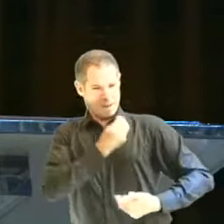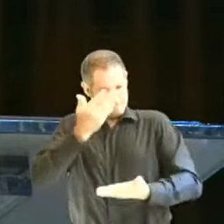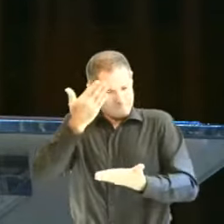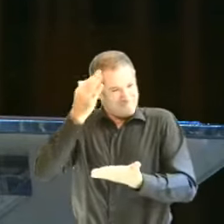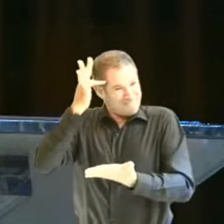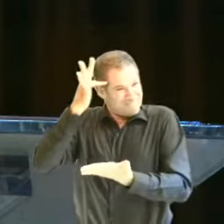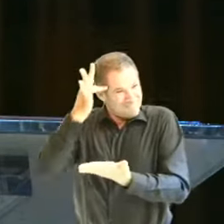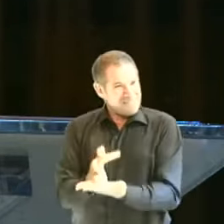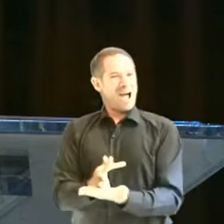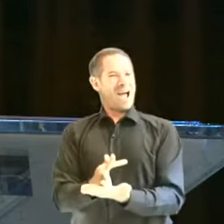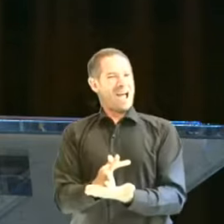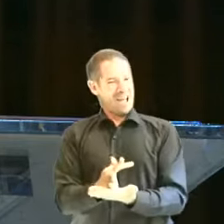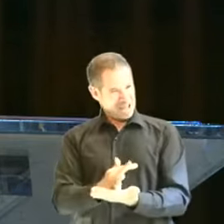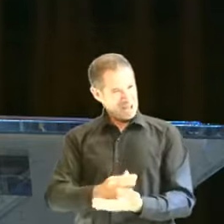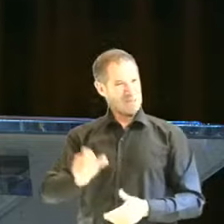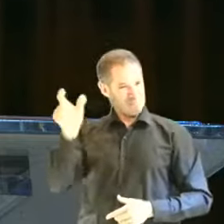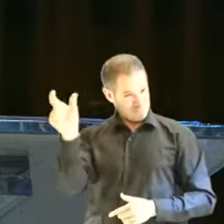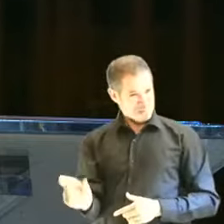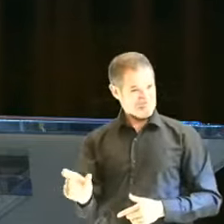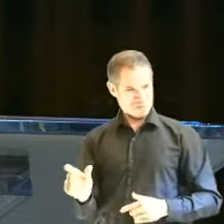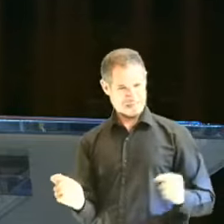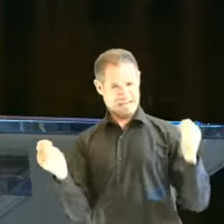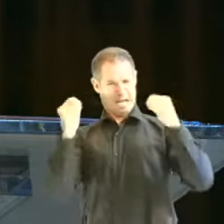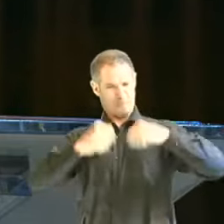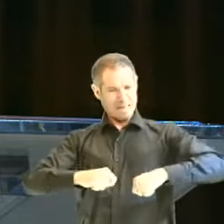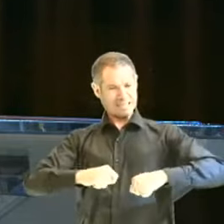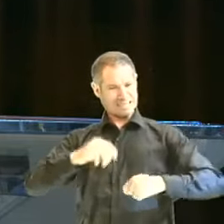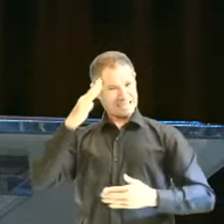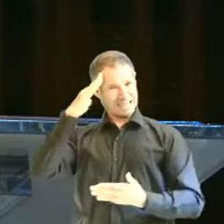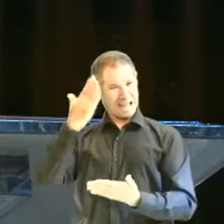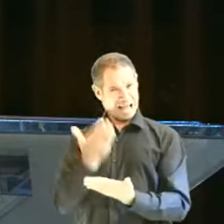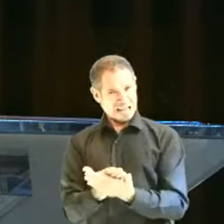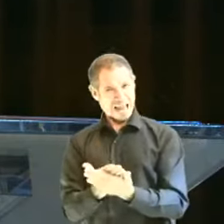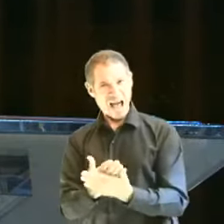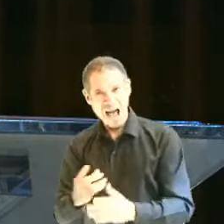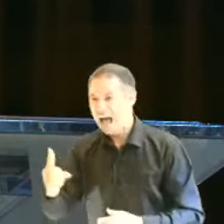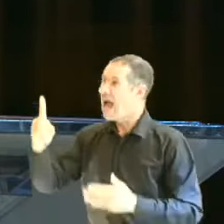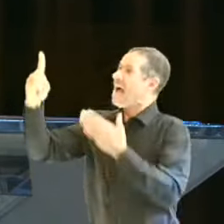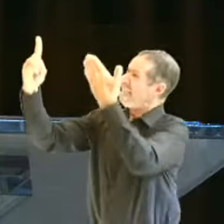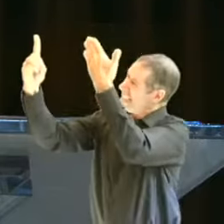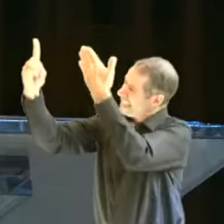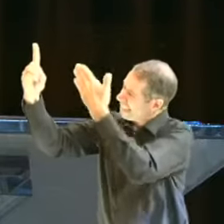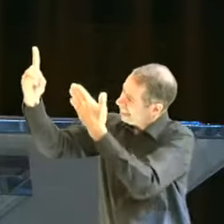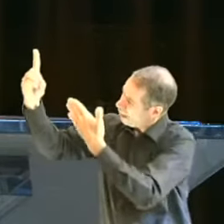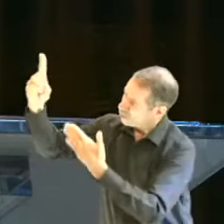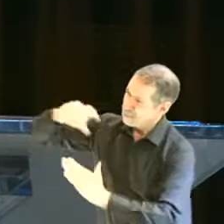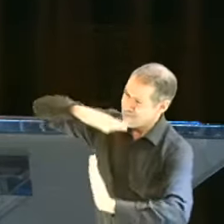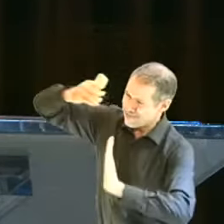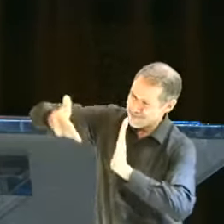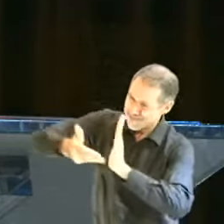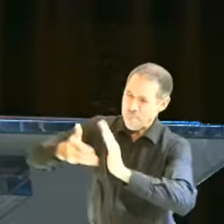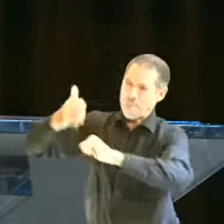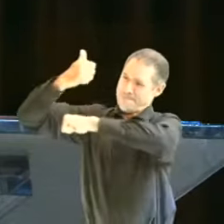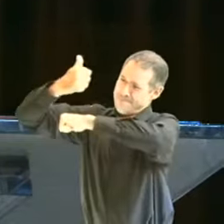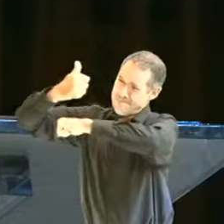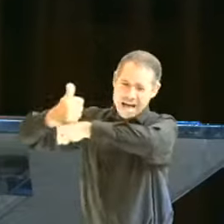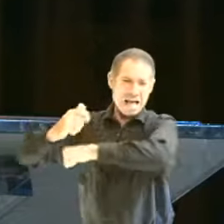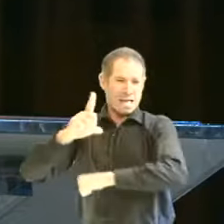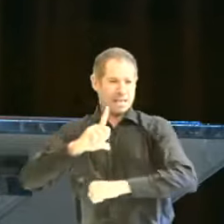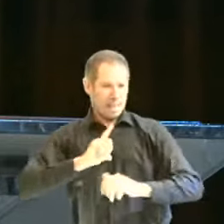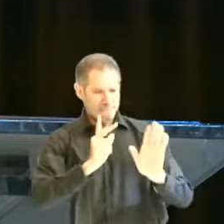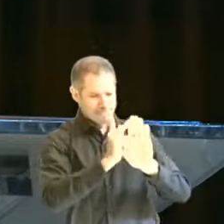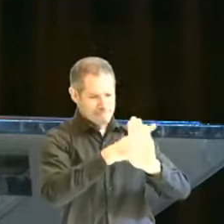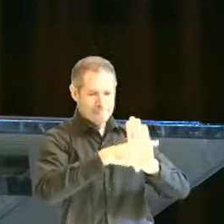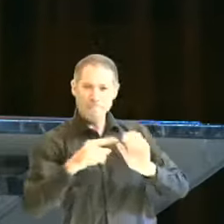fé, pela capacidade de crer que eu sou Deus Todo-Poderoso, que eu tenho um